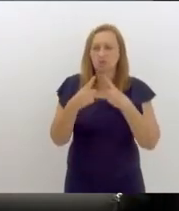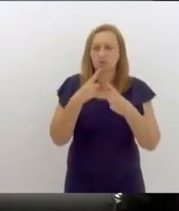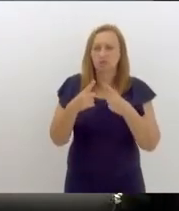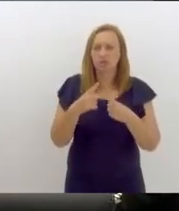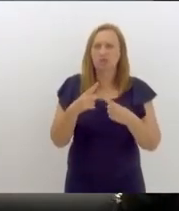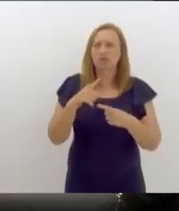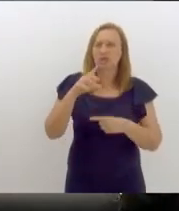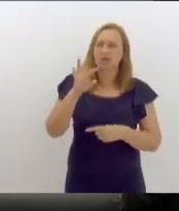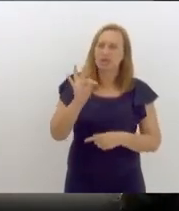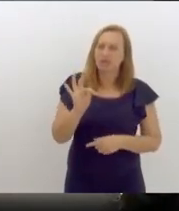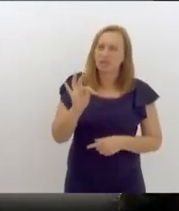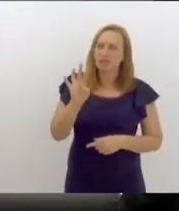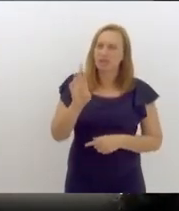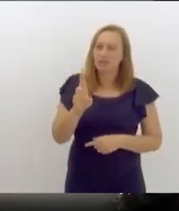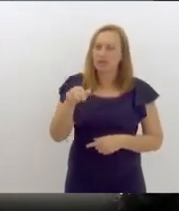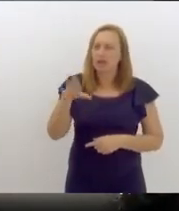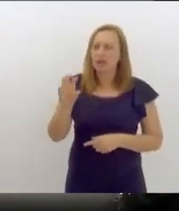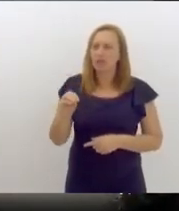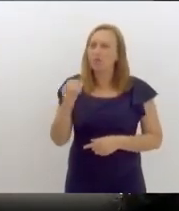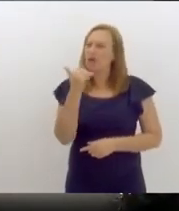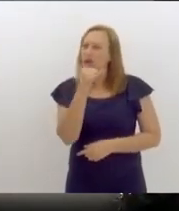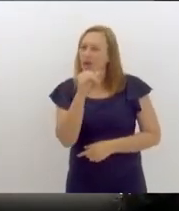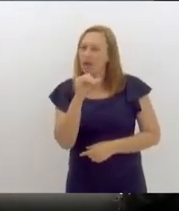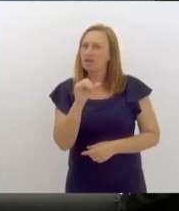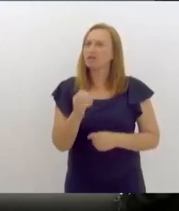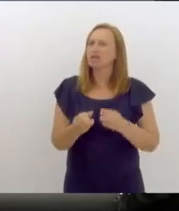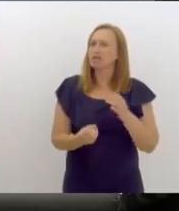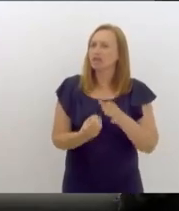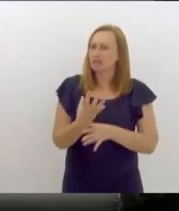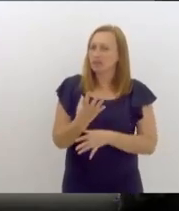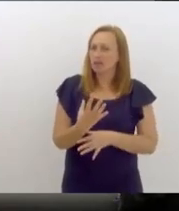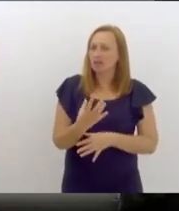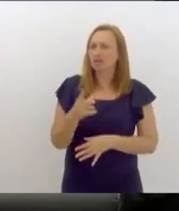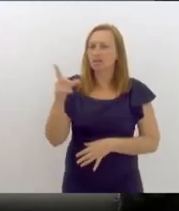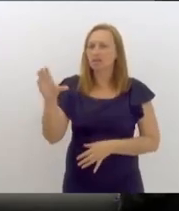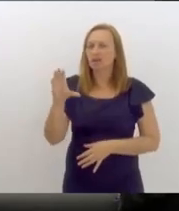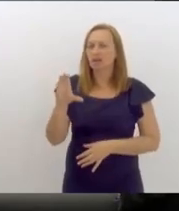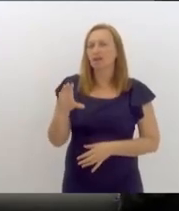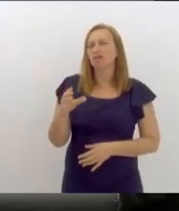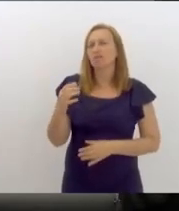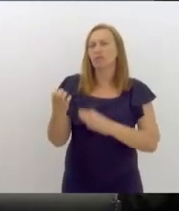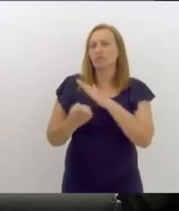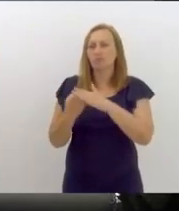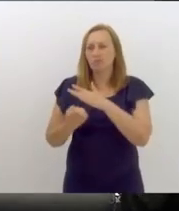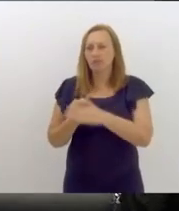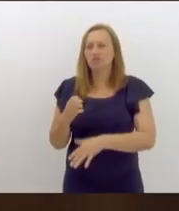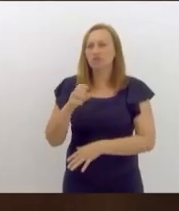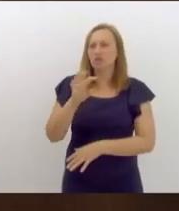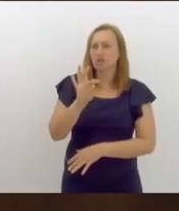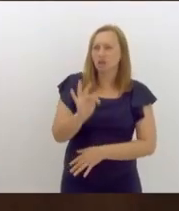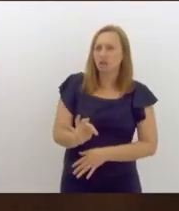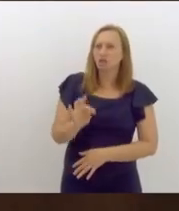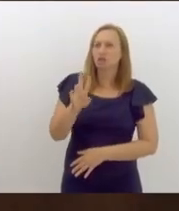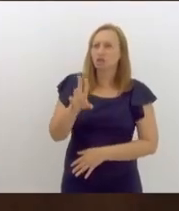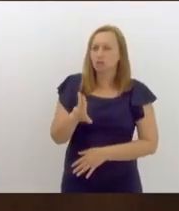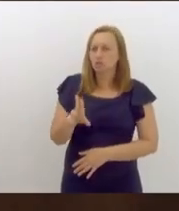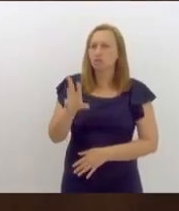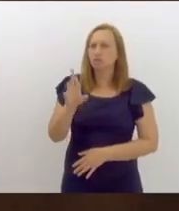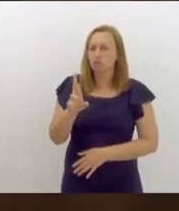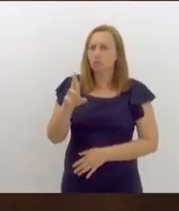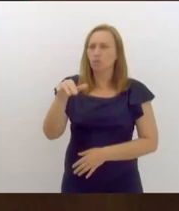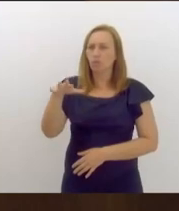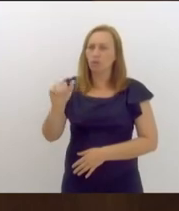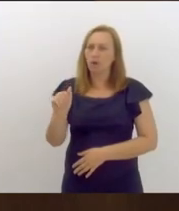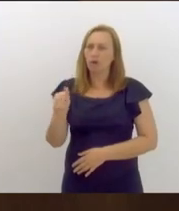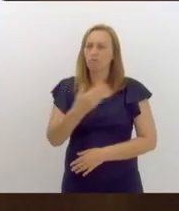termelétricas que foram feitas erguidas pela carmachip uma empresa turca com autorização do Governo